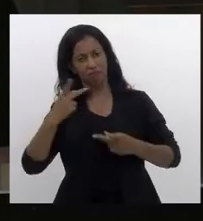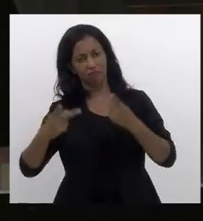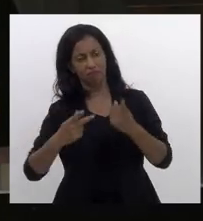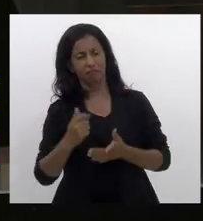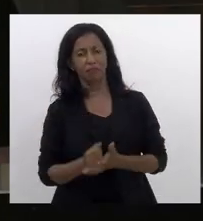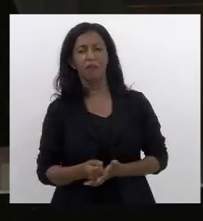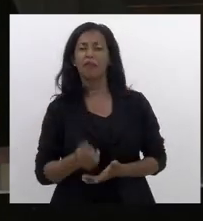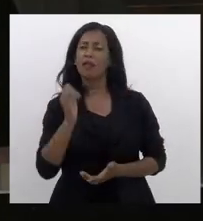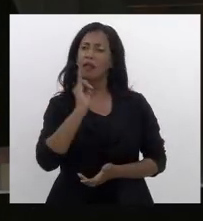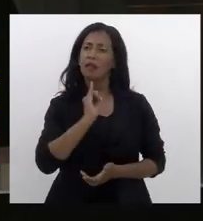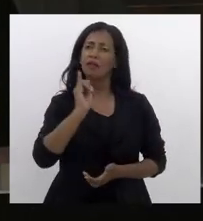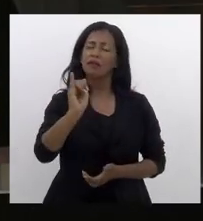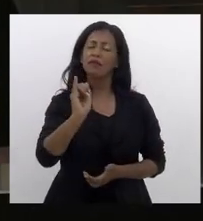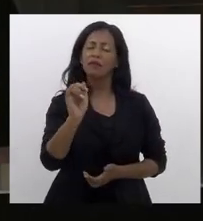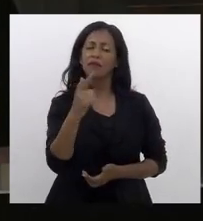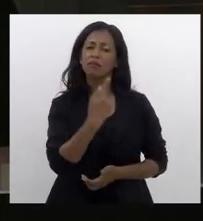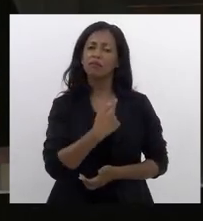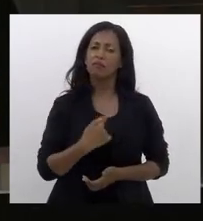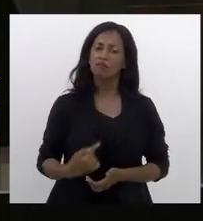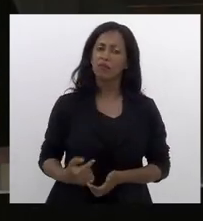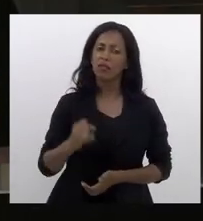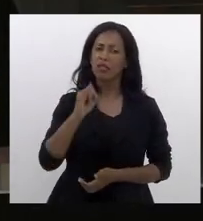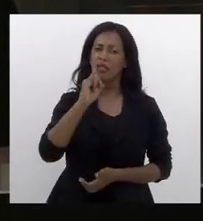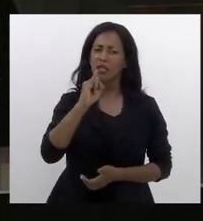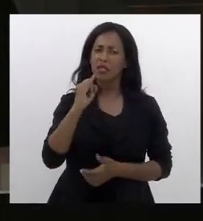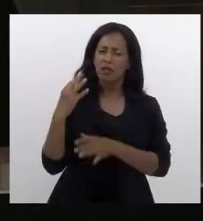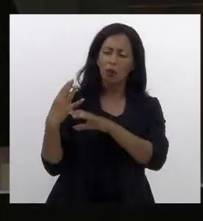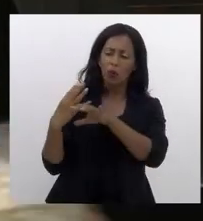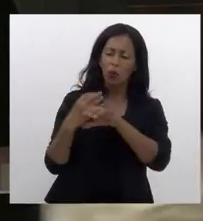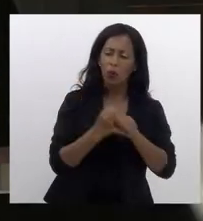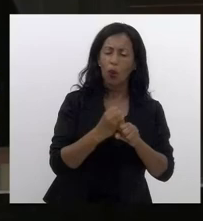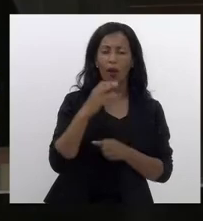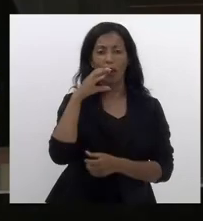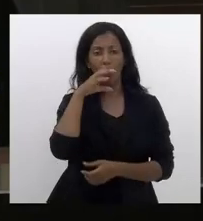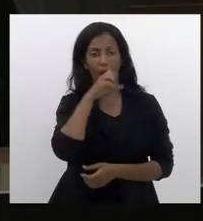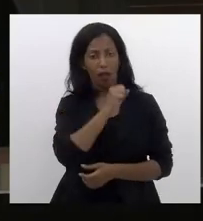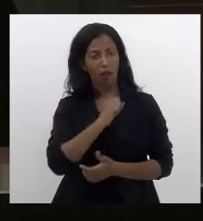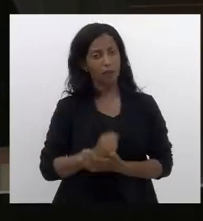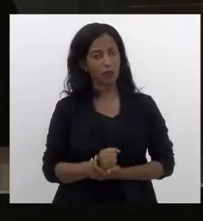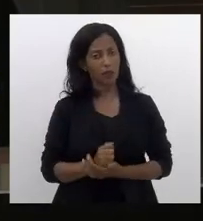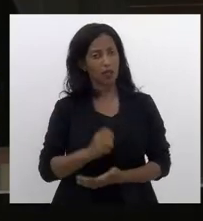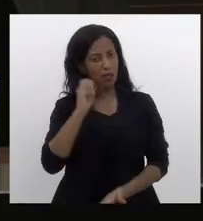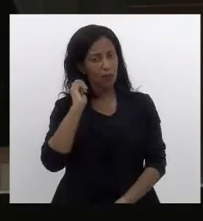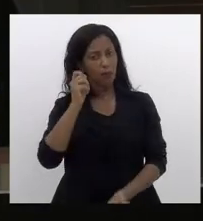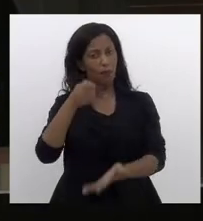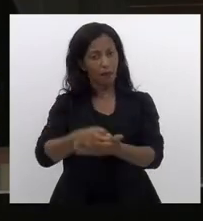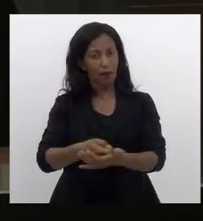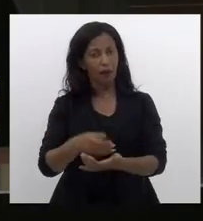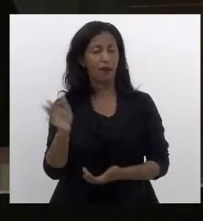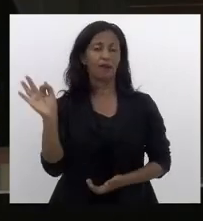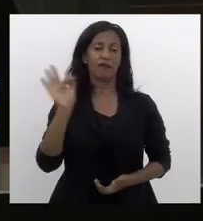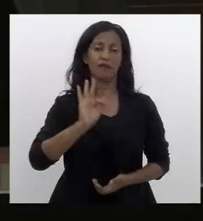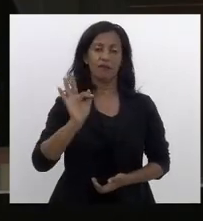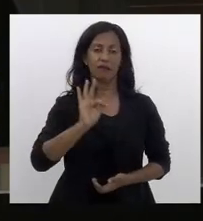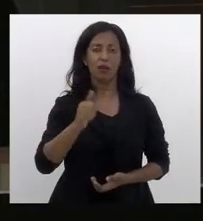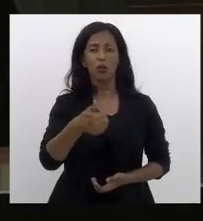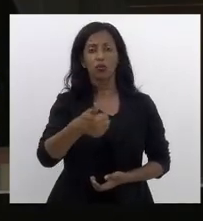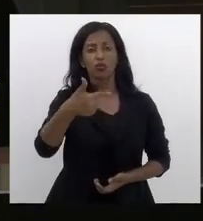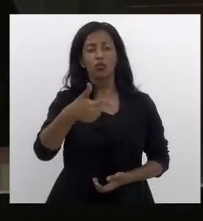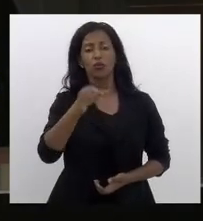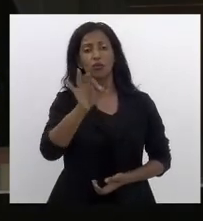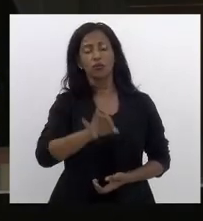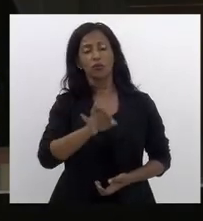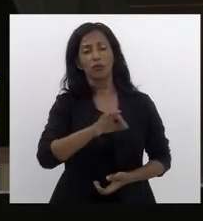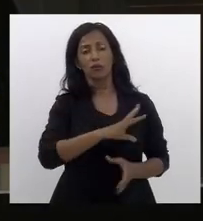dizer ao governador que, se fizer uma conta rápida, ele pode pagar em fevereiro os